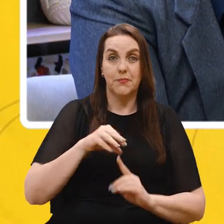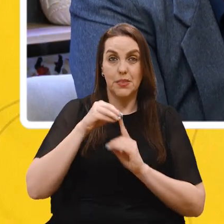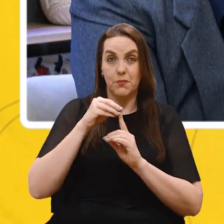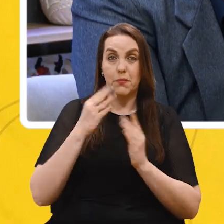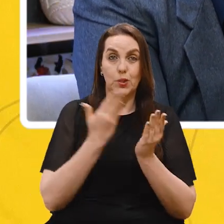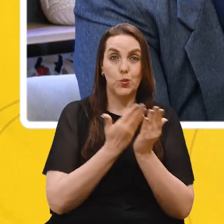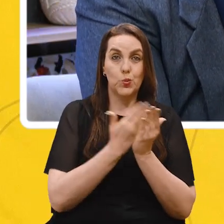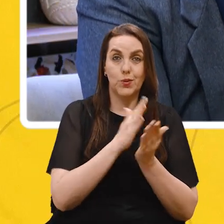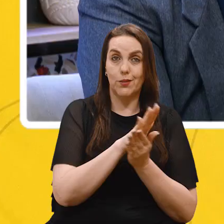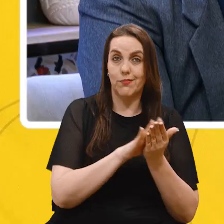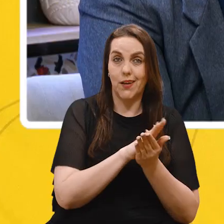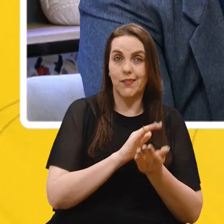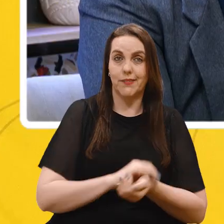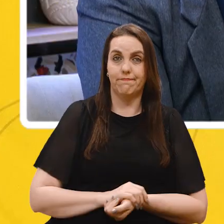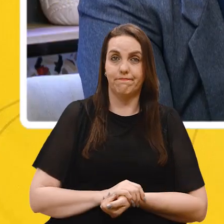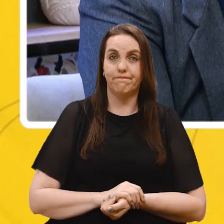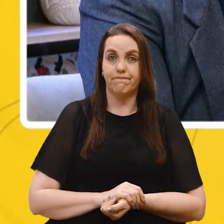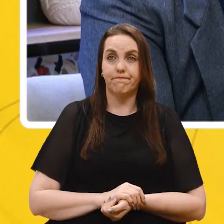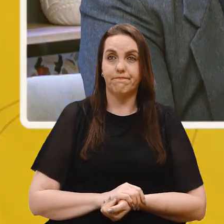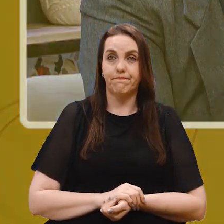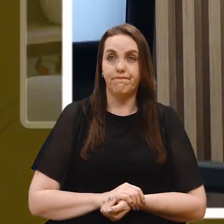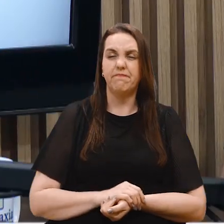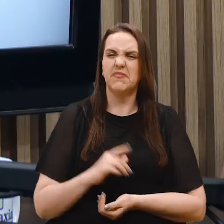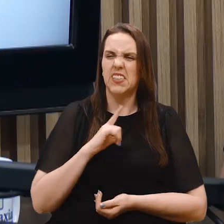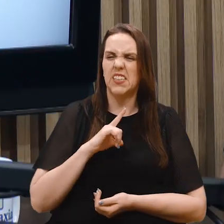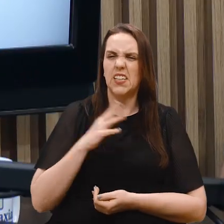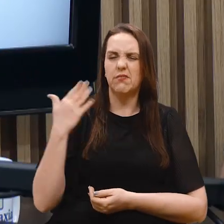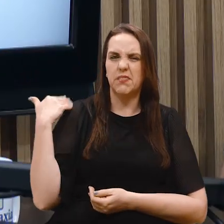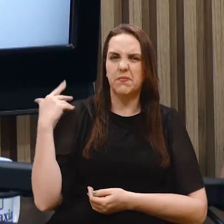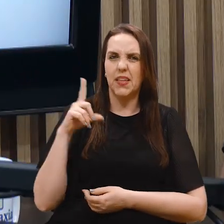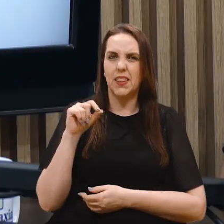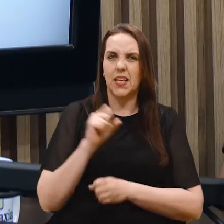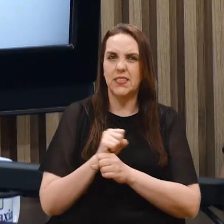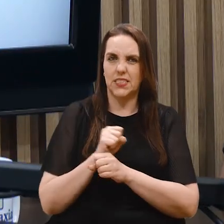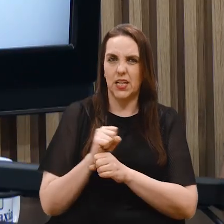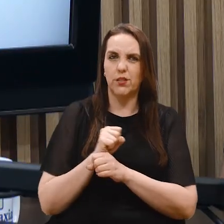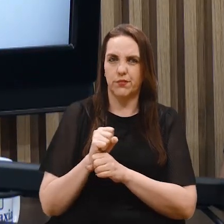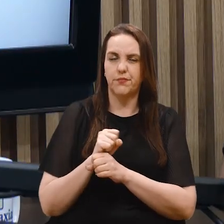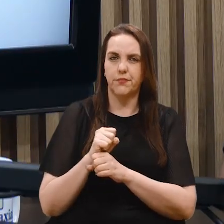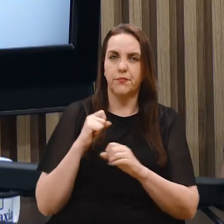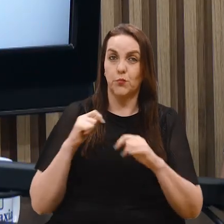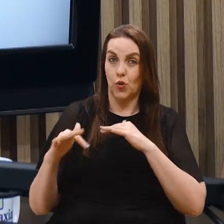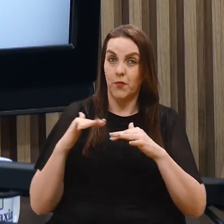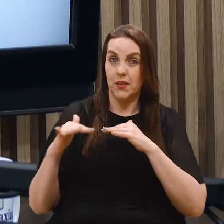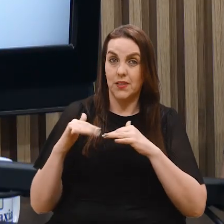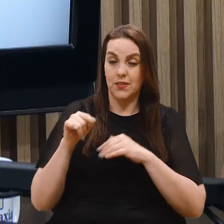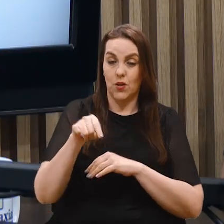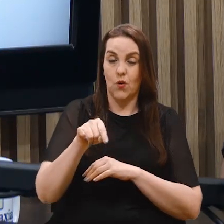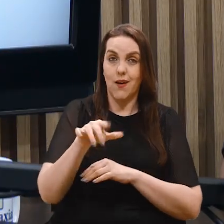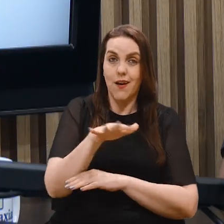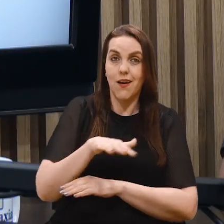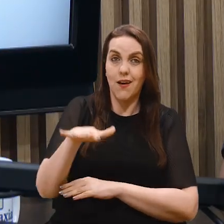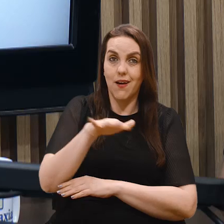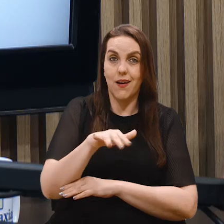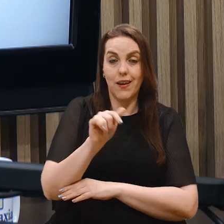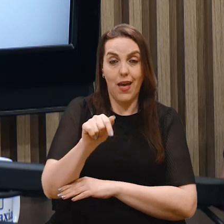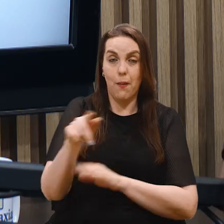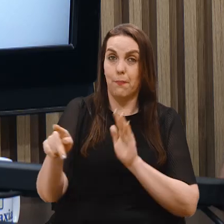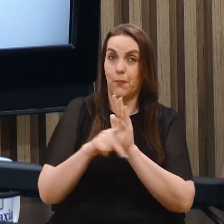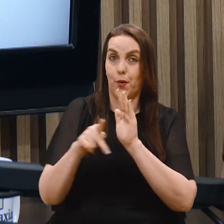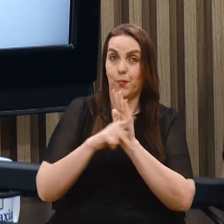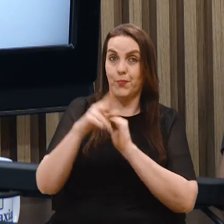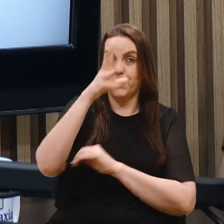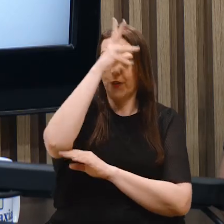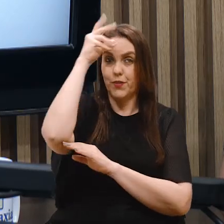estudando. Teve um movimento há uns 10 anos atrás de uma área que é da prefeitura e